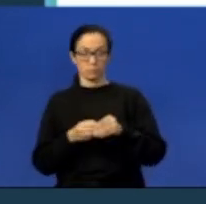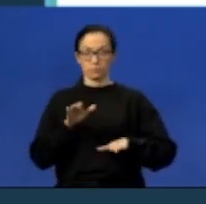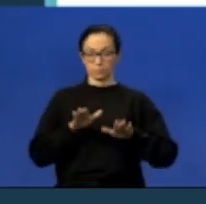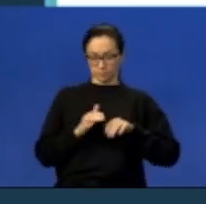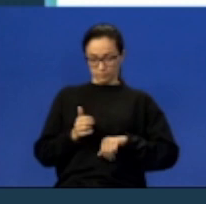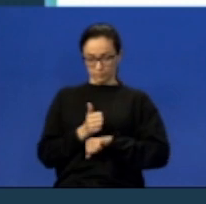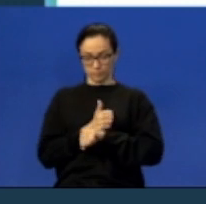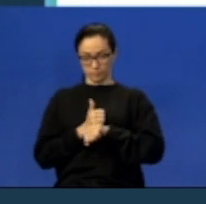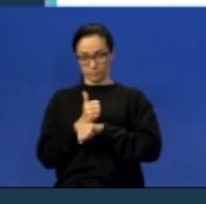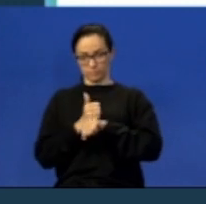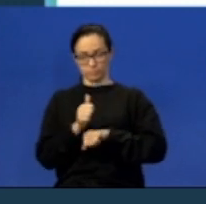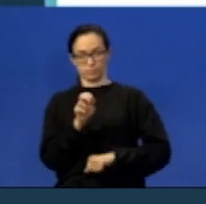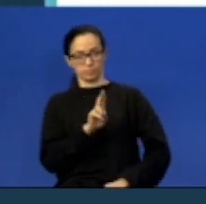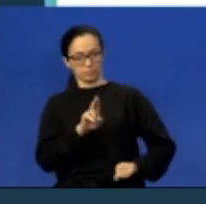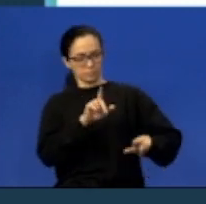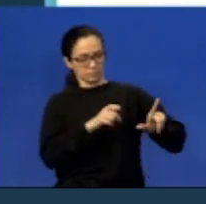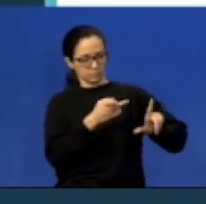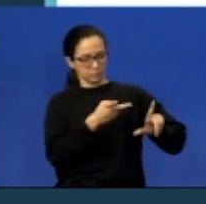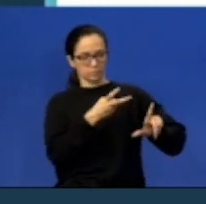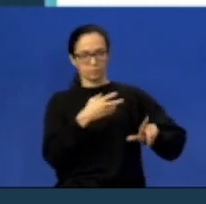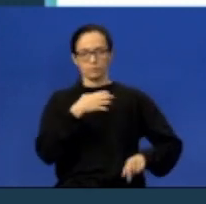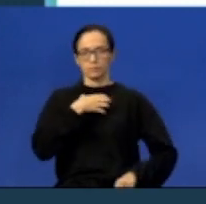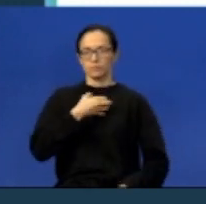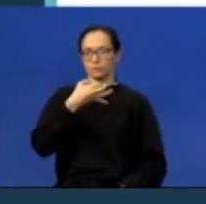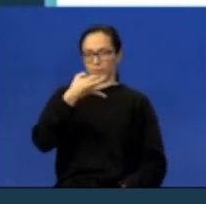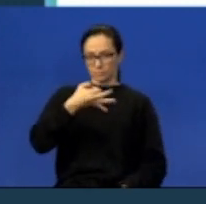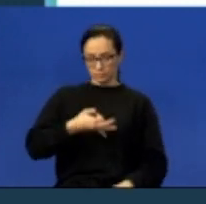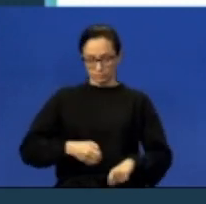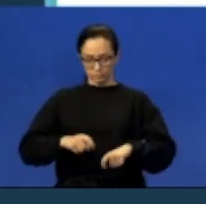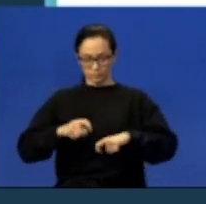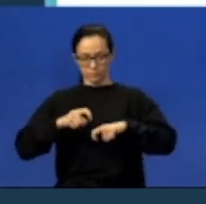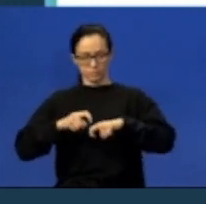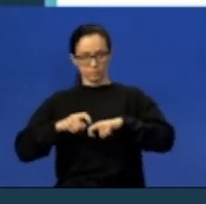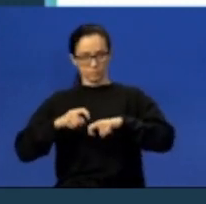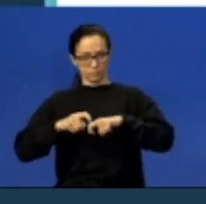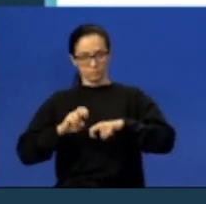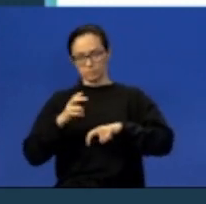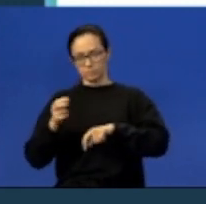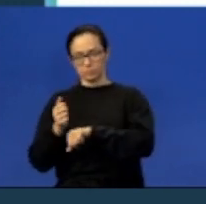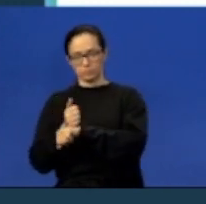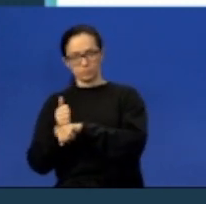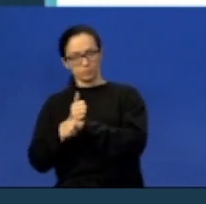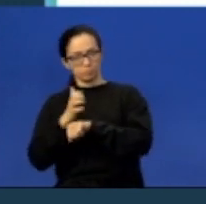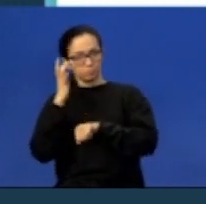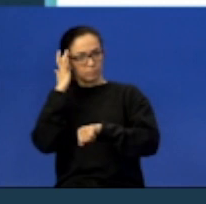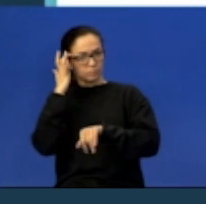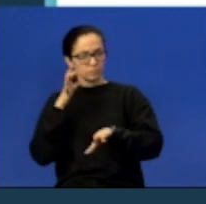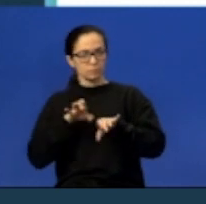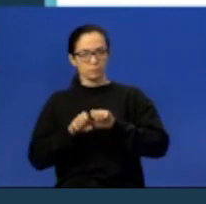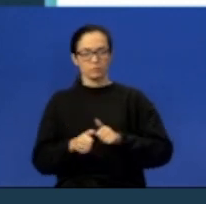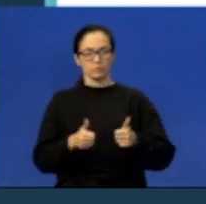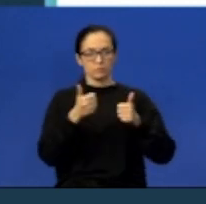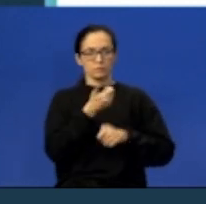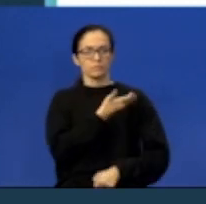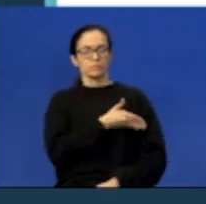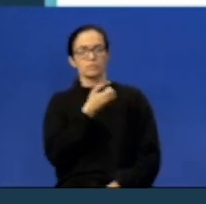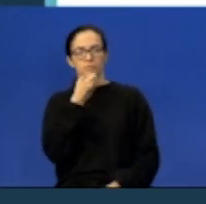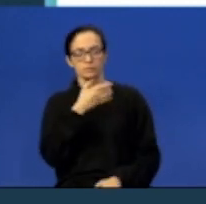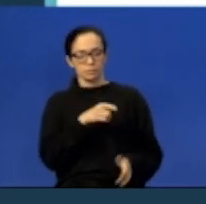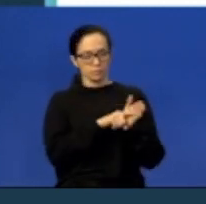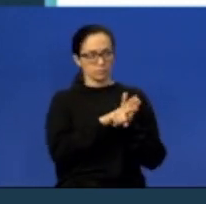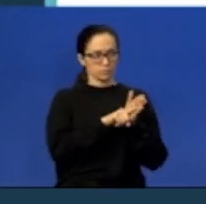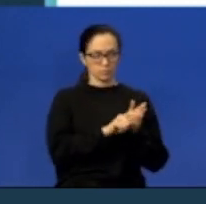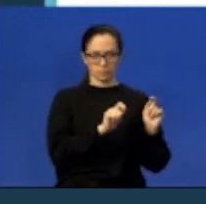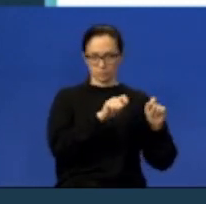operador do aparelho, ou seja, precisa de um médico ou de um profissional que seja capacitado, treinado para a realização do exame.